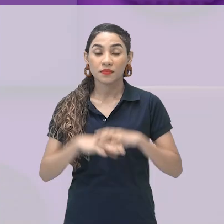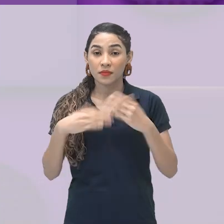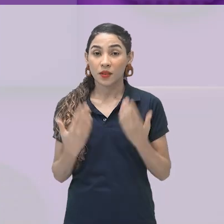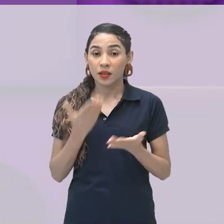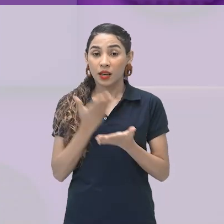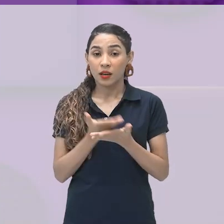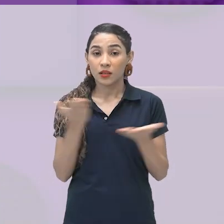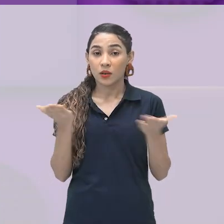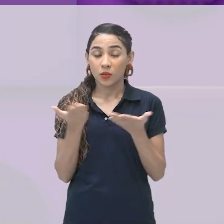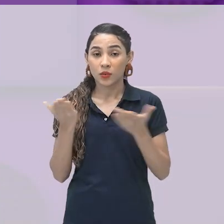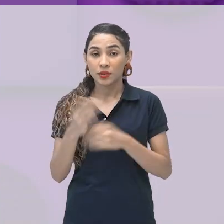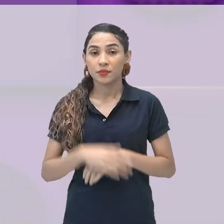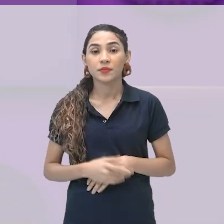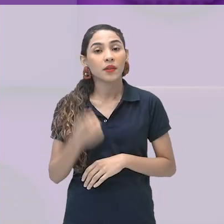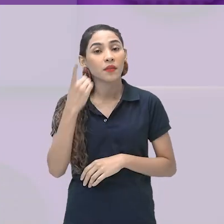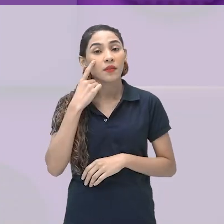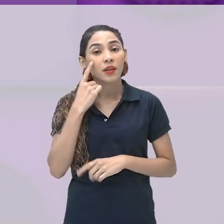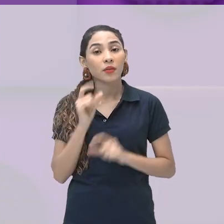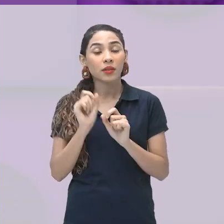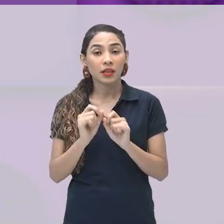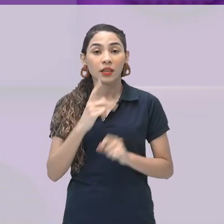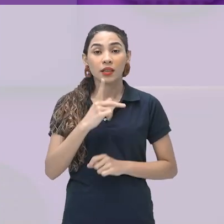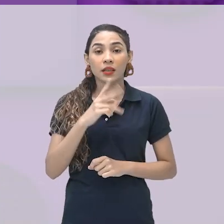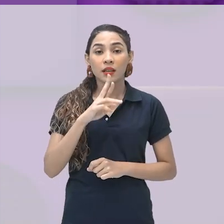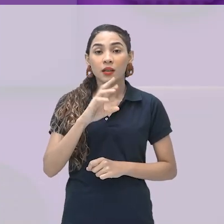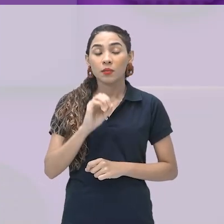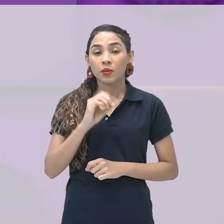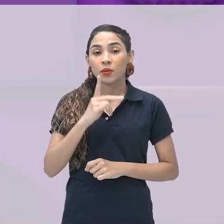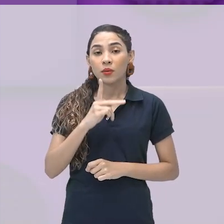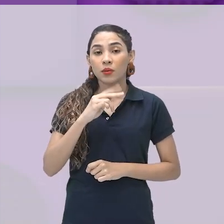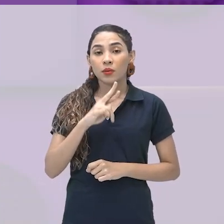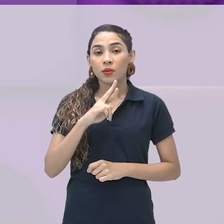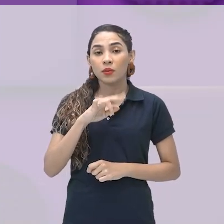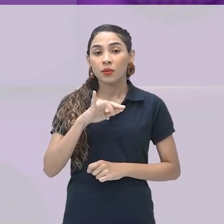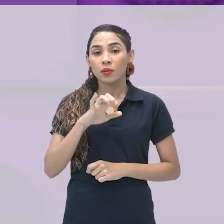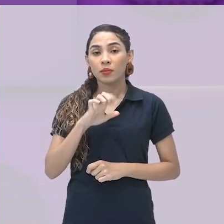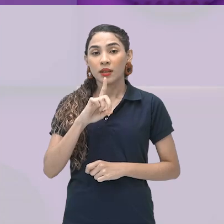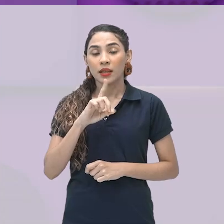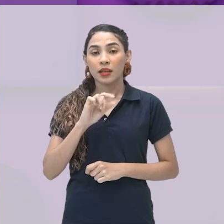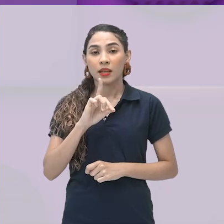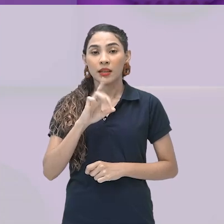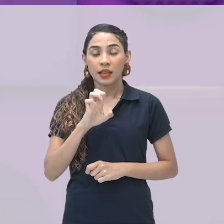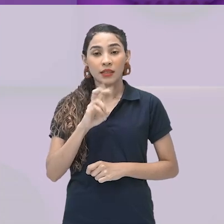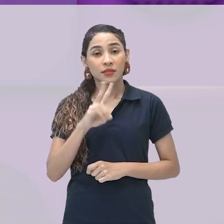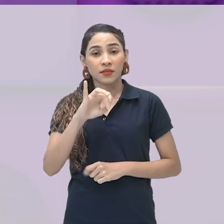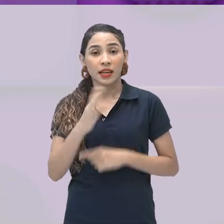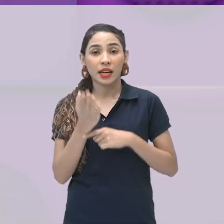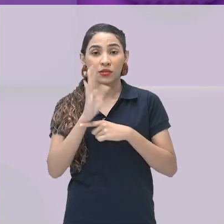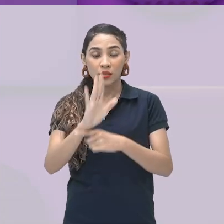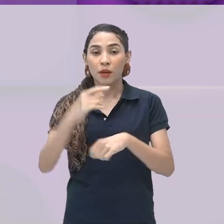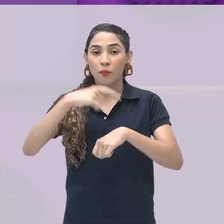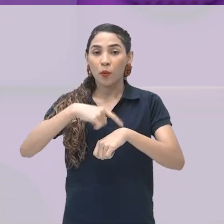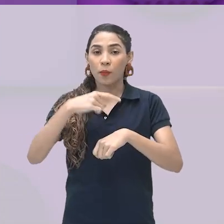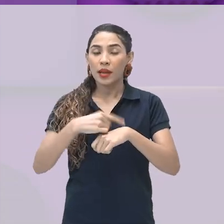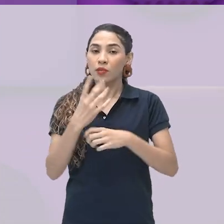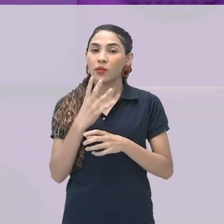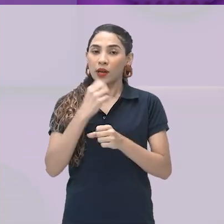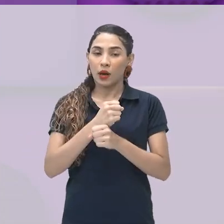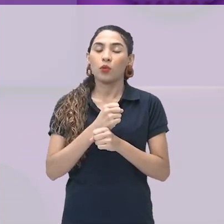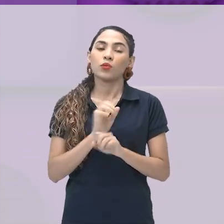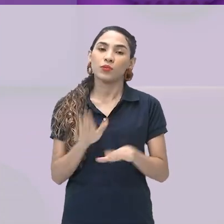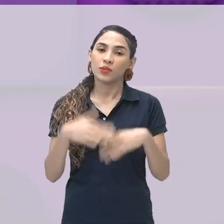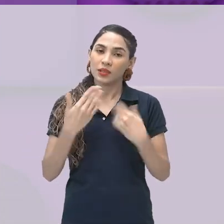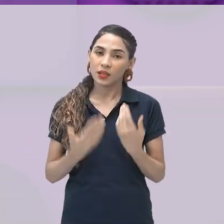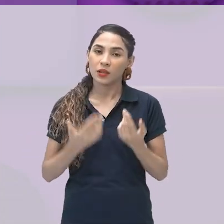Na nossa aula, vamos ver as propriedades, que nos auxiliam na hora de fazermos cálculos. Então,